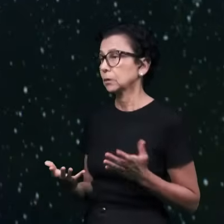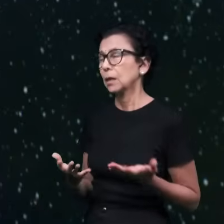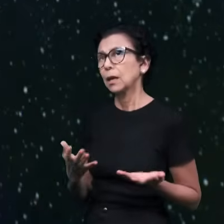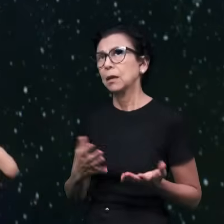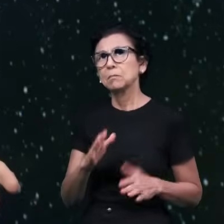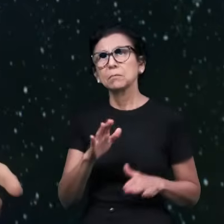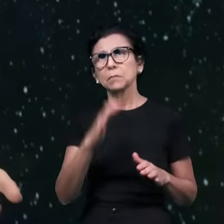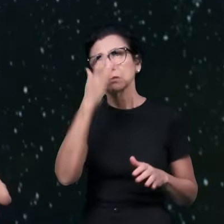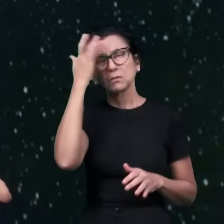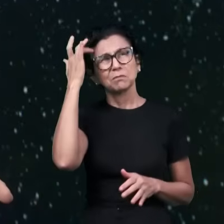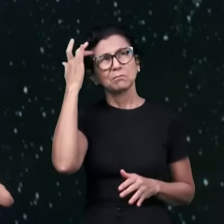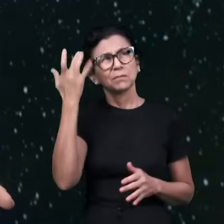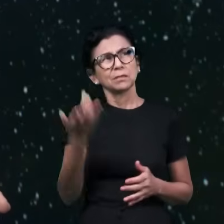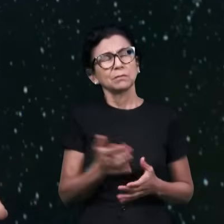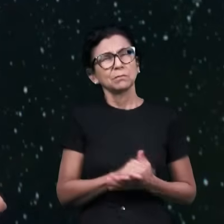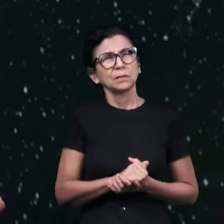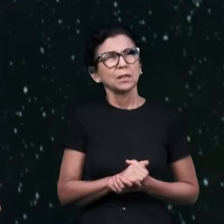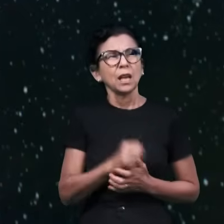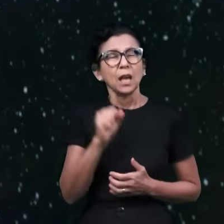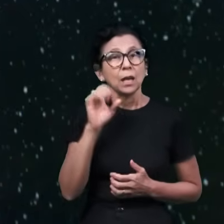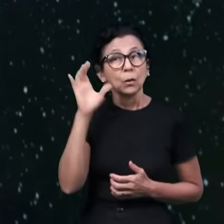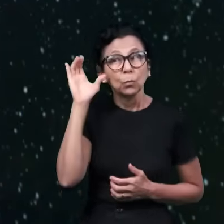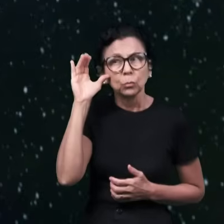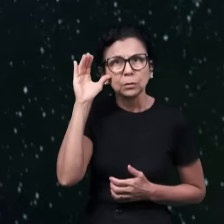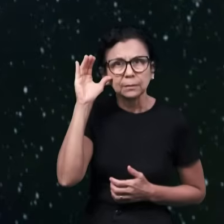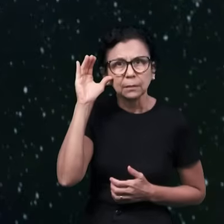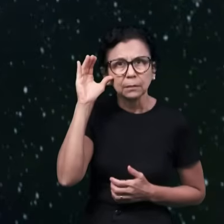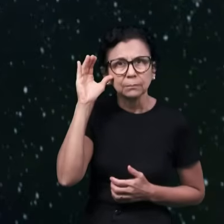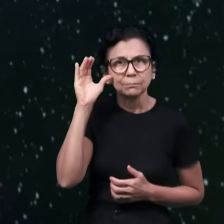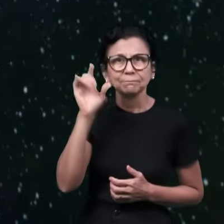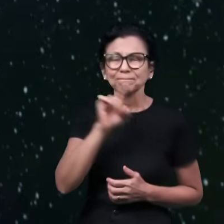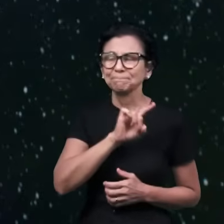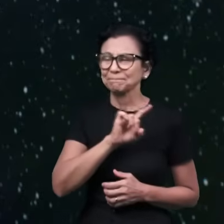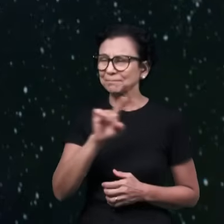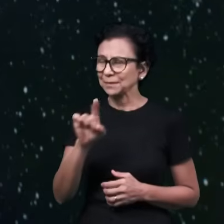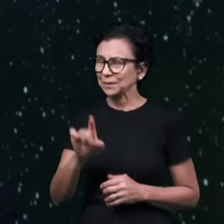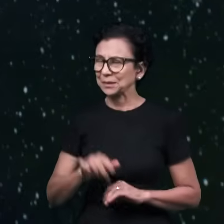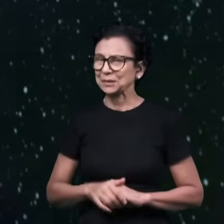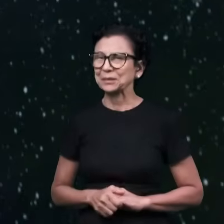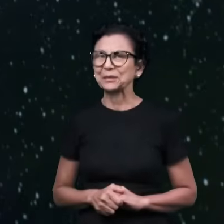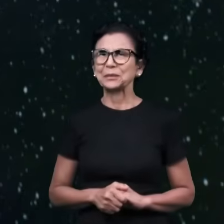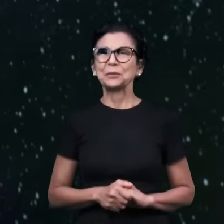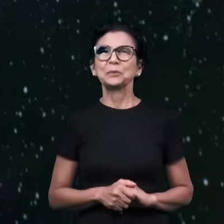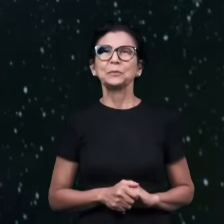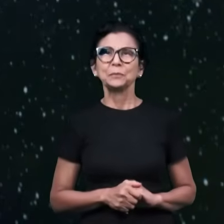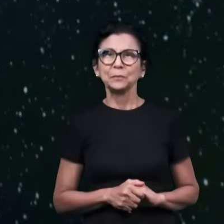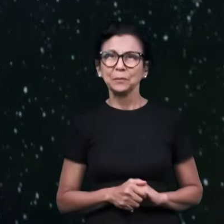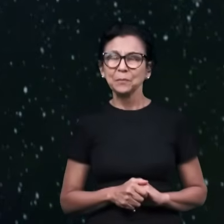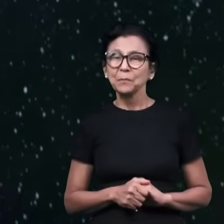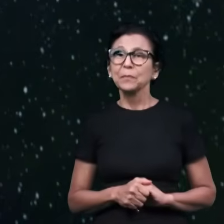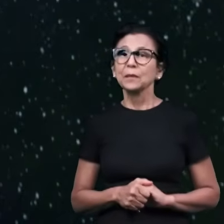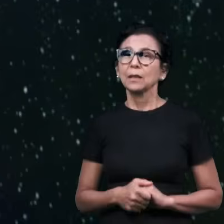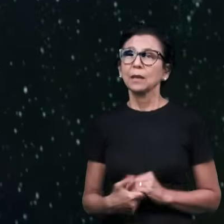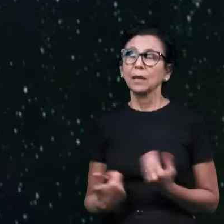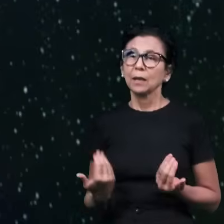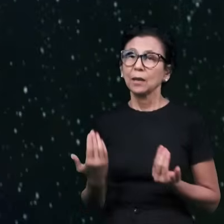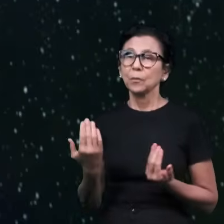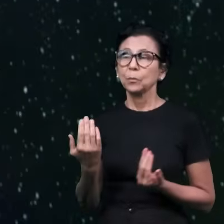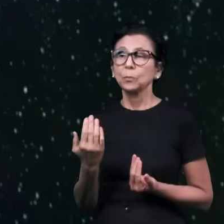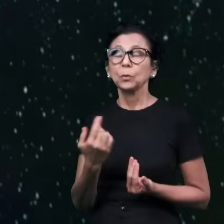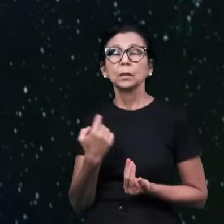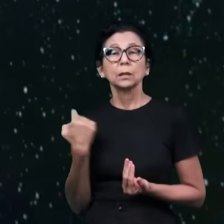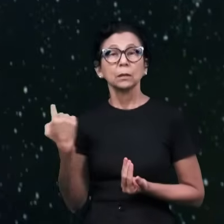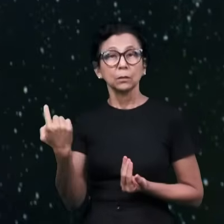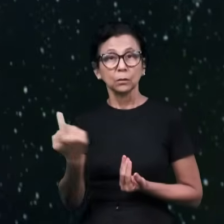mas isso são curiosidades? Não, são maneiras, primeiramente, de nós engrandecermos ao Senhor quando